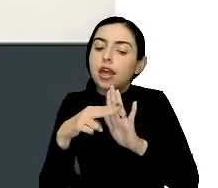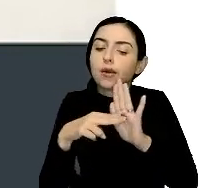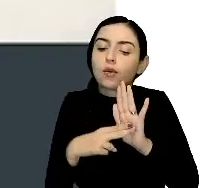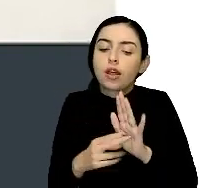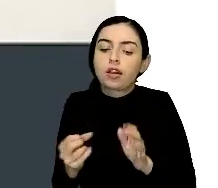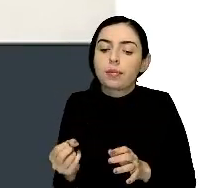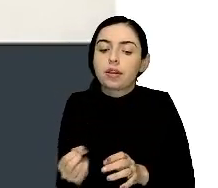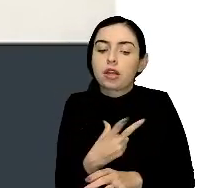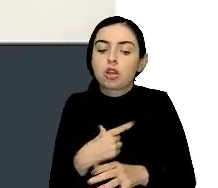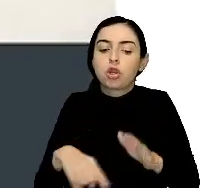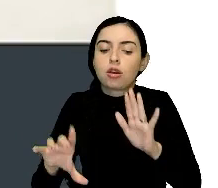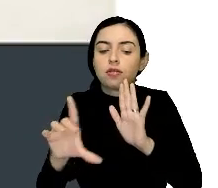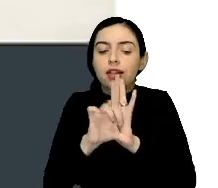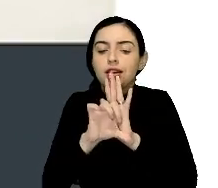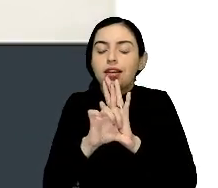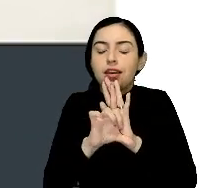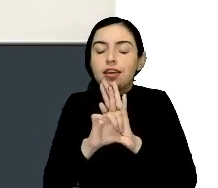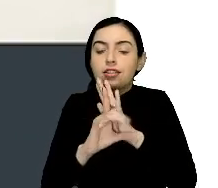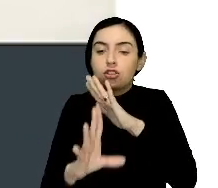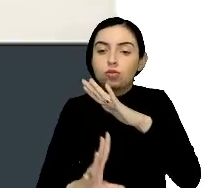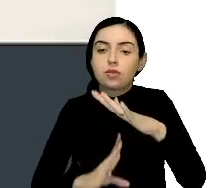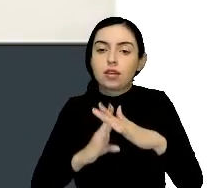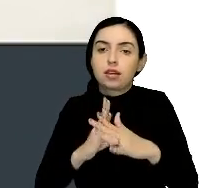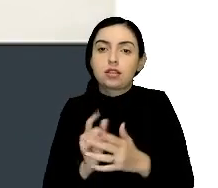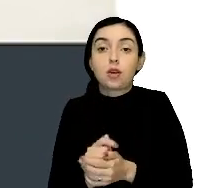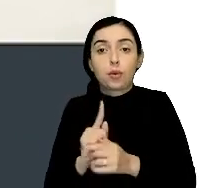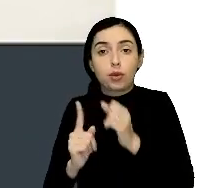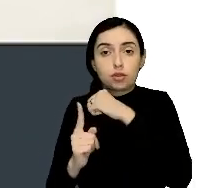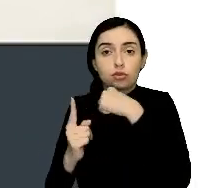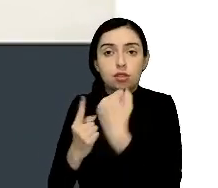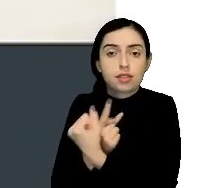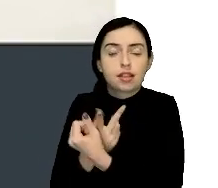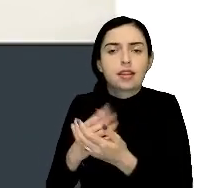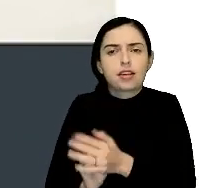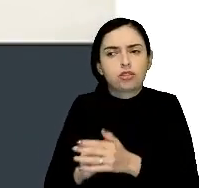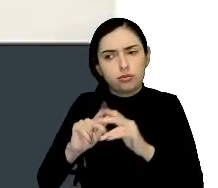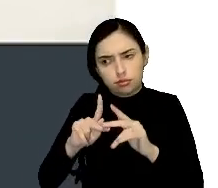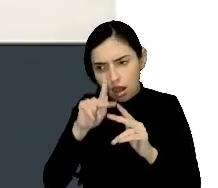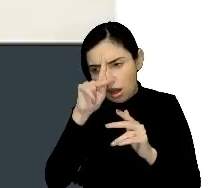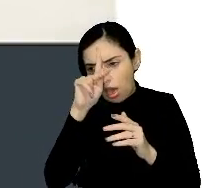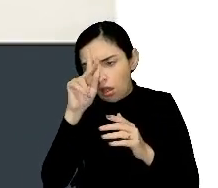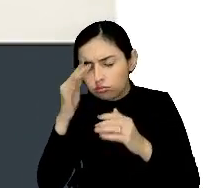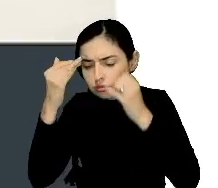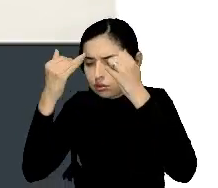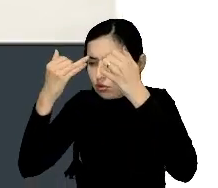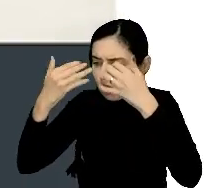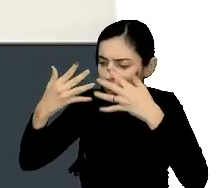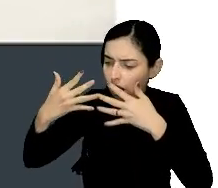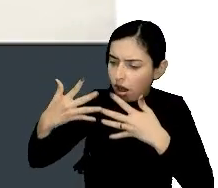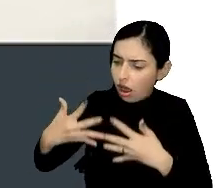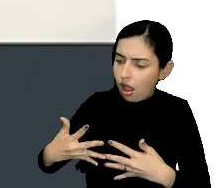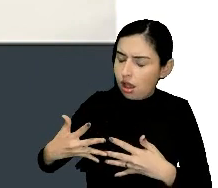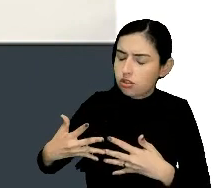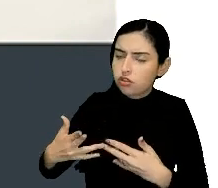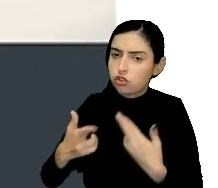Bom, a sociedade civil participou pesadamente do Comigrar, então a gente tem uma lista longa de membros da